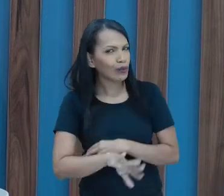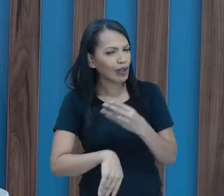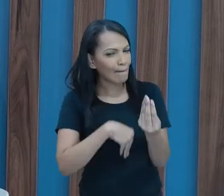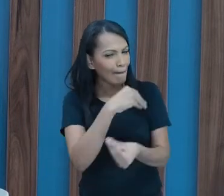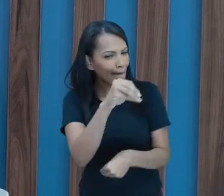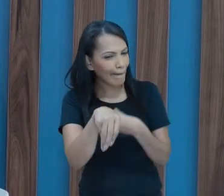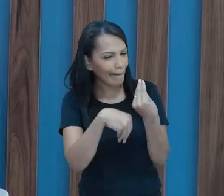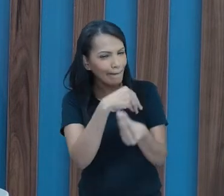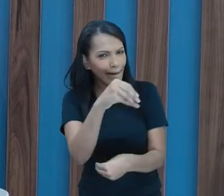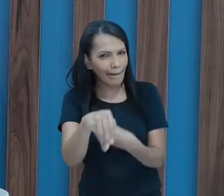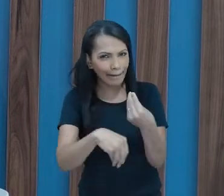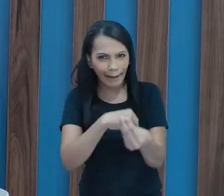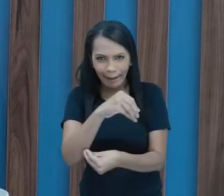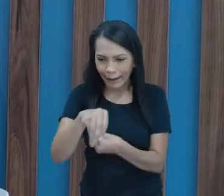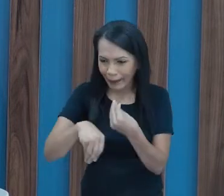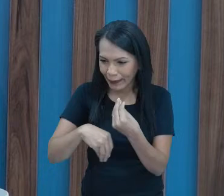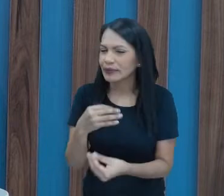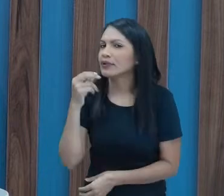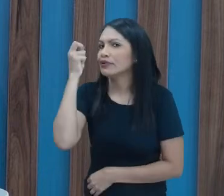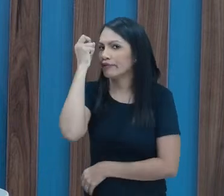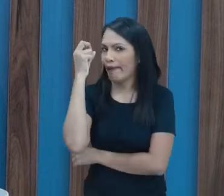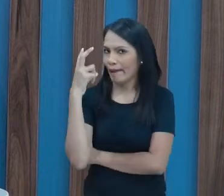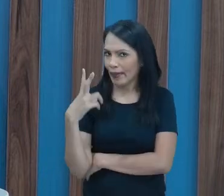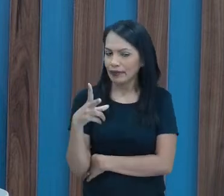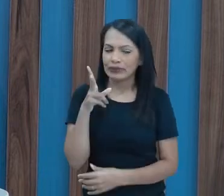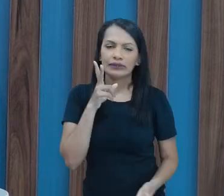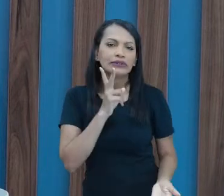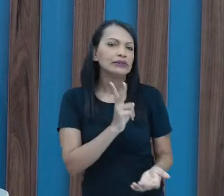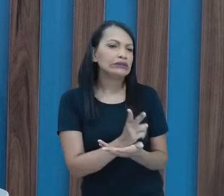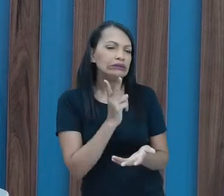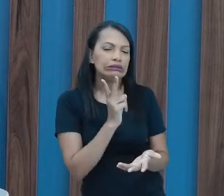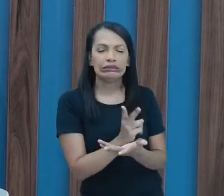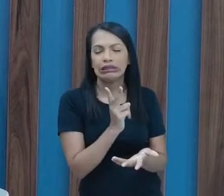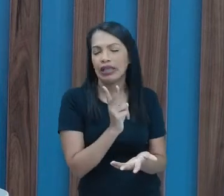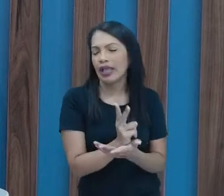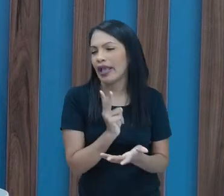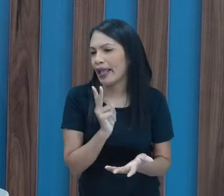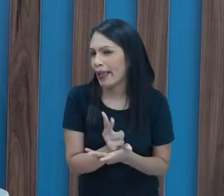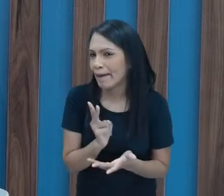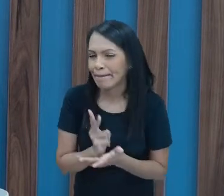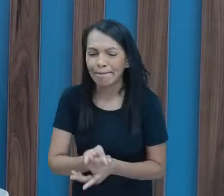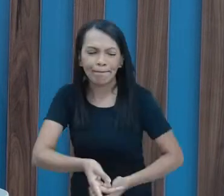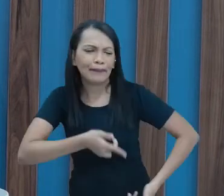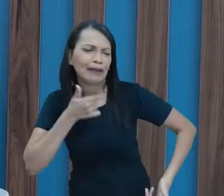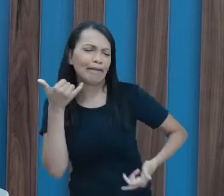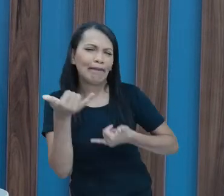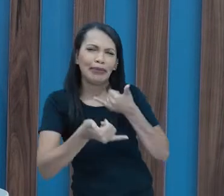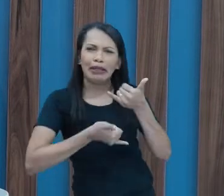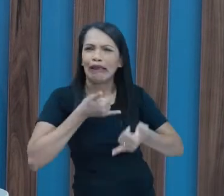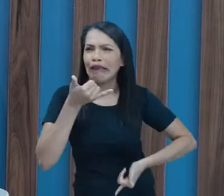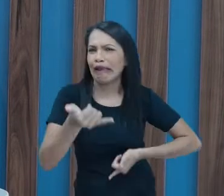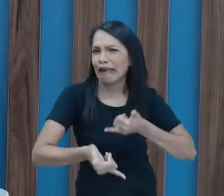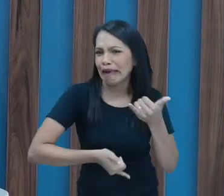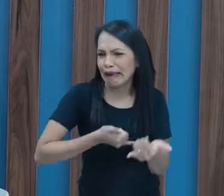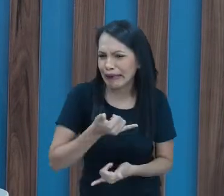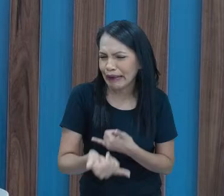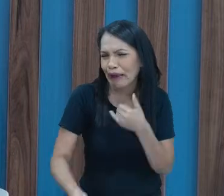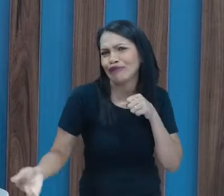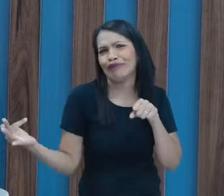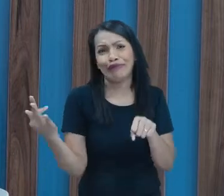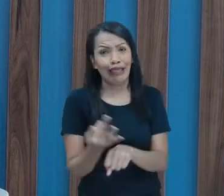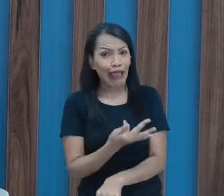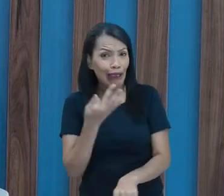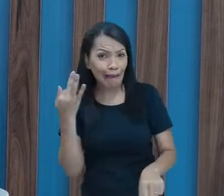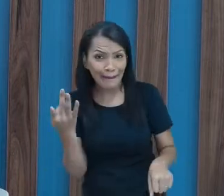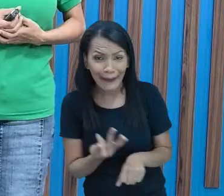sobre o Saci tem aí ele sempre fazendo uma bagunça bem treloso, como dizemos